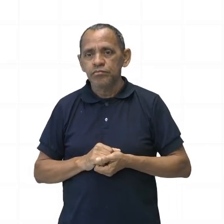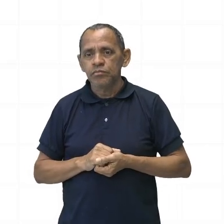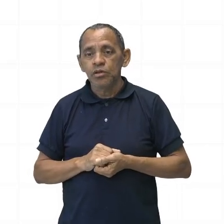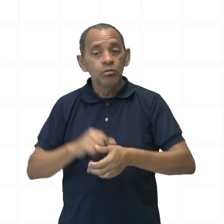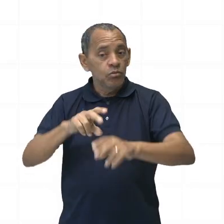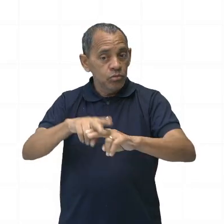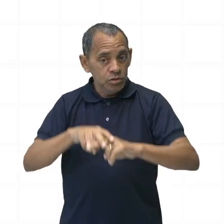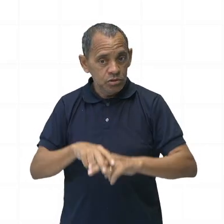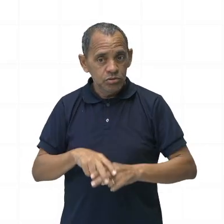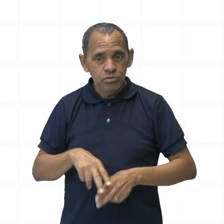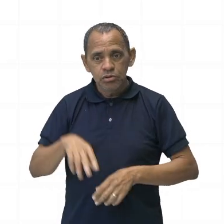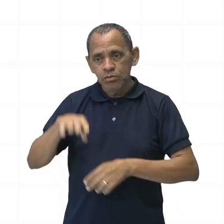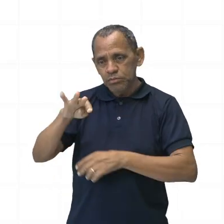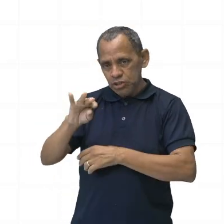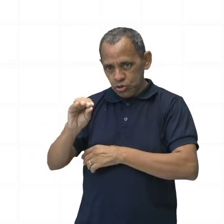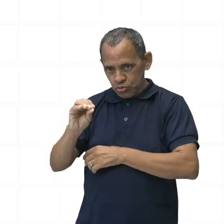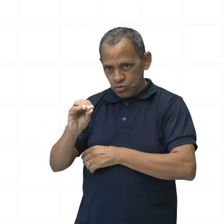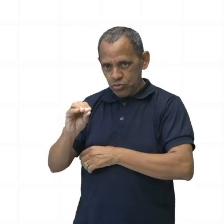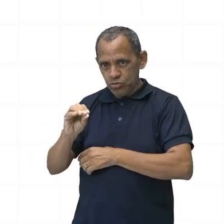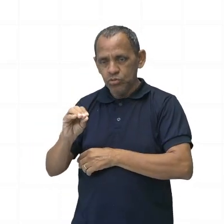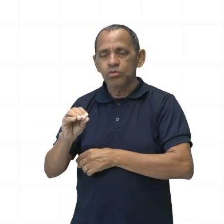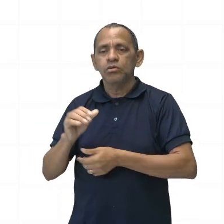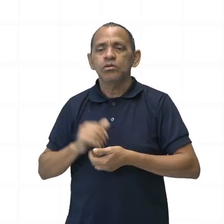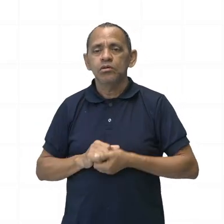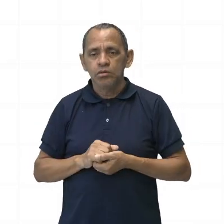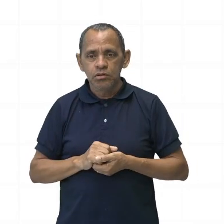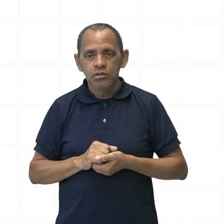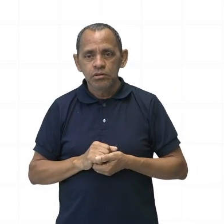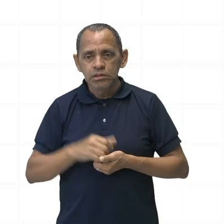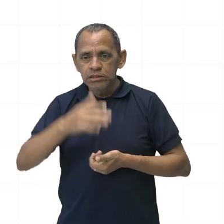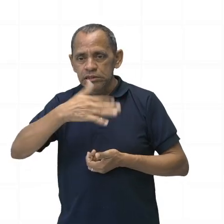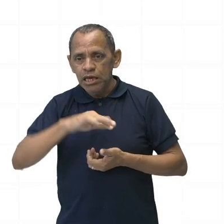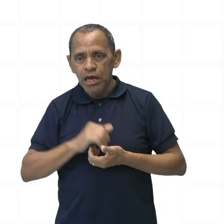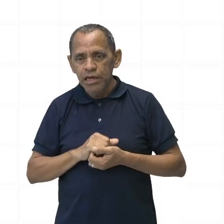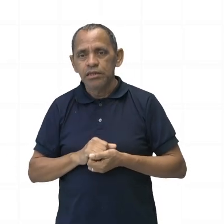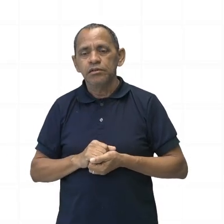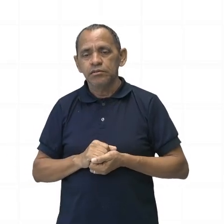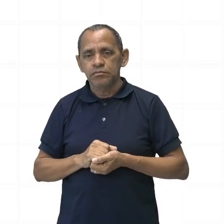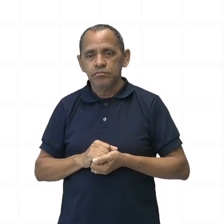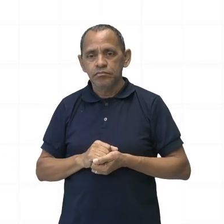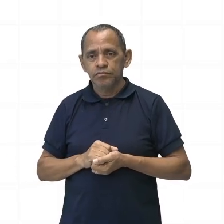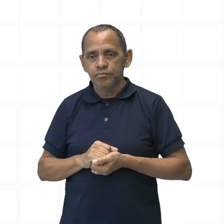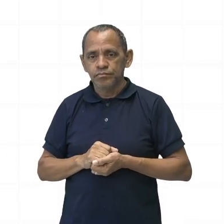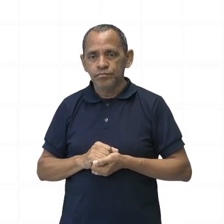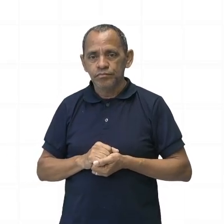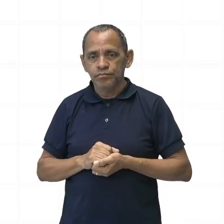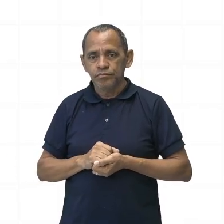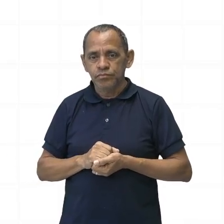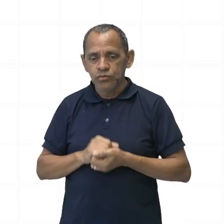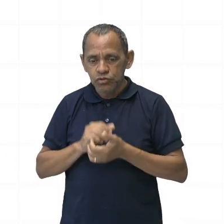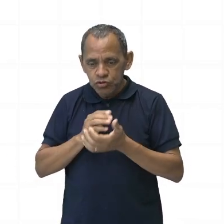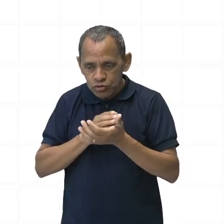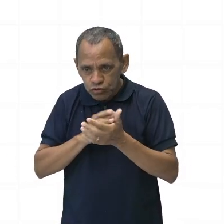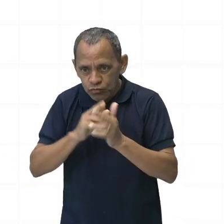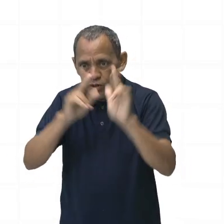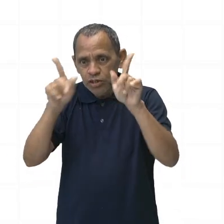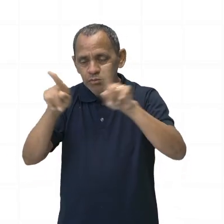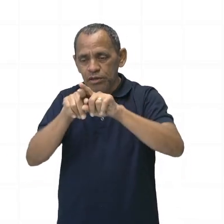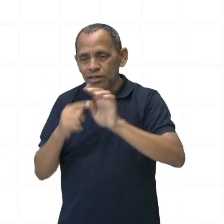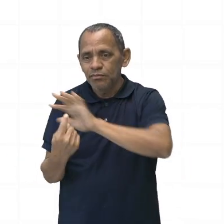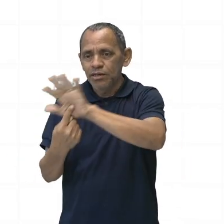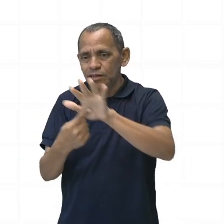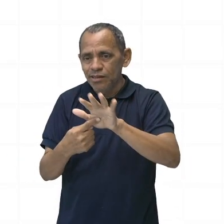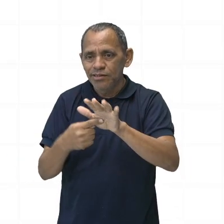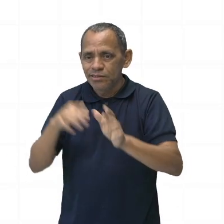aparece nesse campo da pós-modernidade, da atualidade, como uma proposta de diálogo entre diferentes tradições culturais, filosóficas